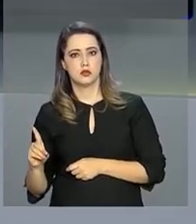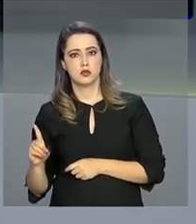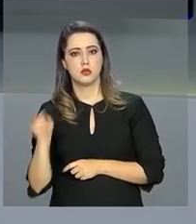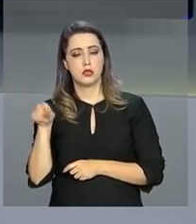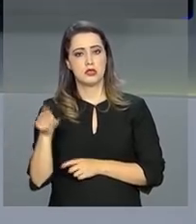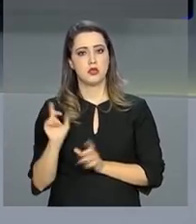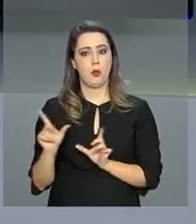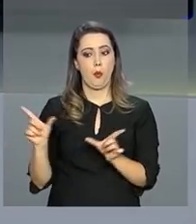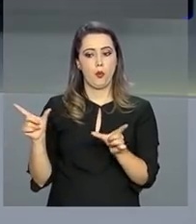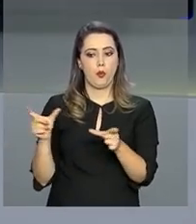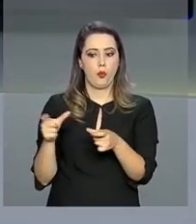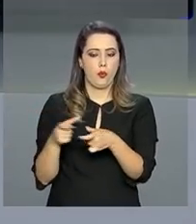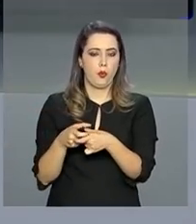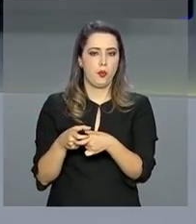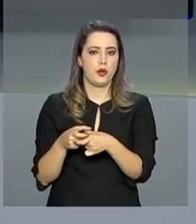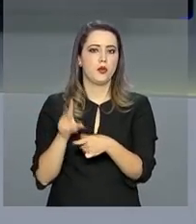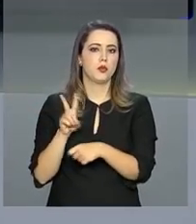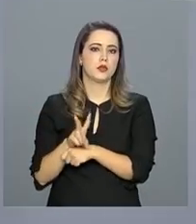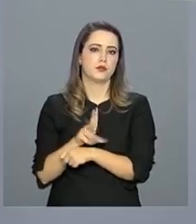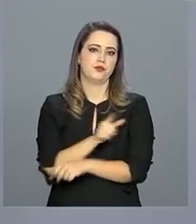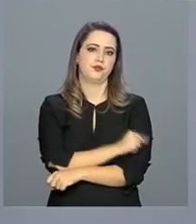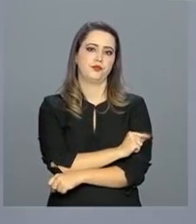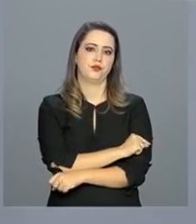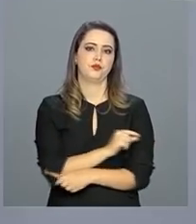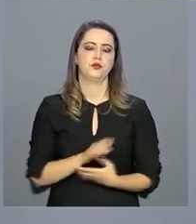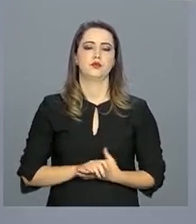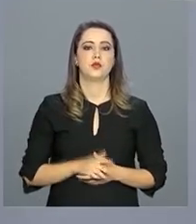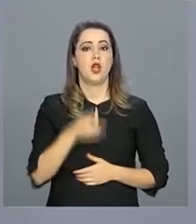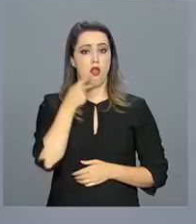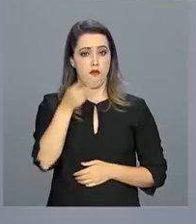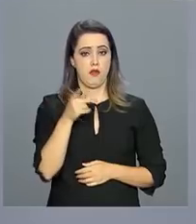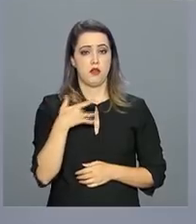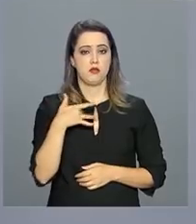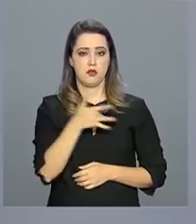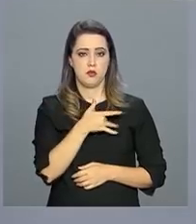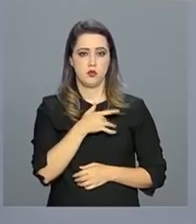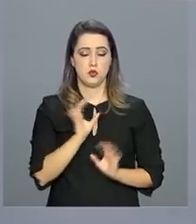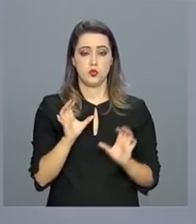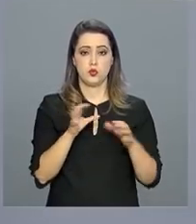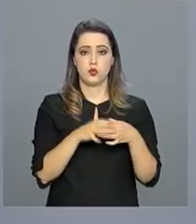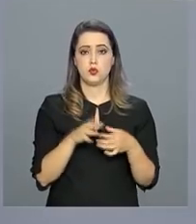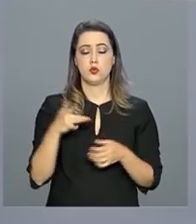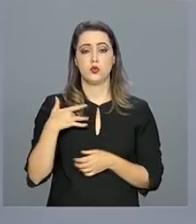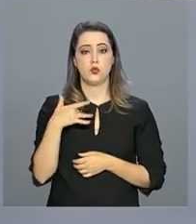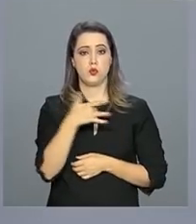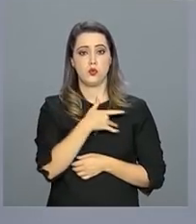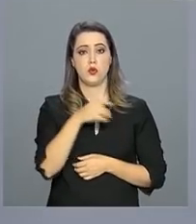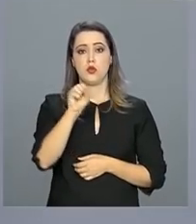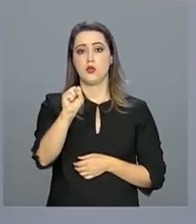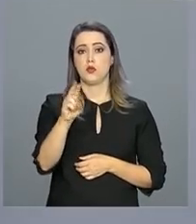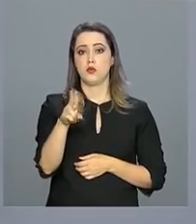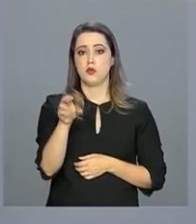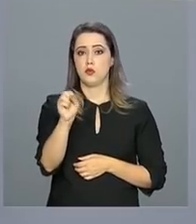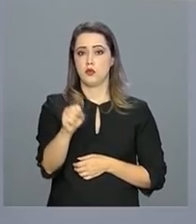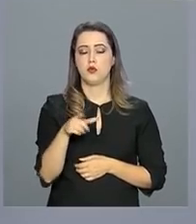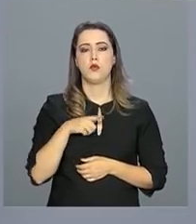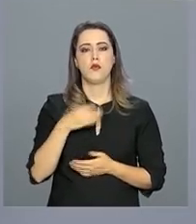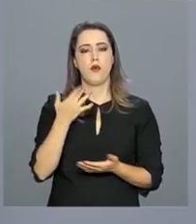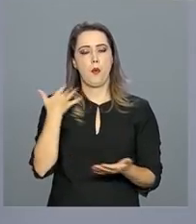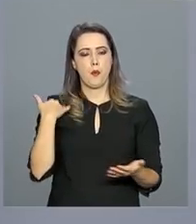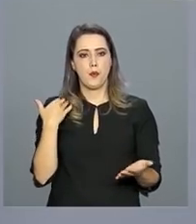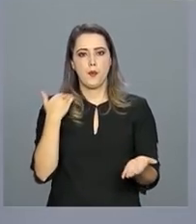apresentaram a menor cobertura vacinal e falando ainda de saúde os pacientes do sistema único de saúde vão receber pelo